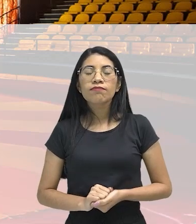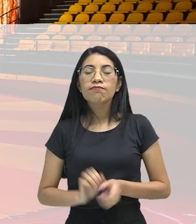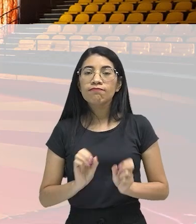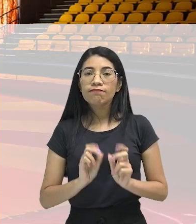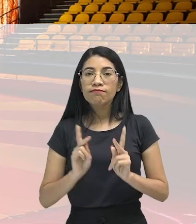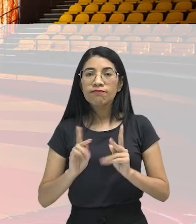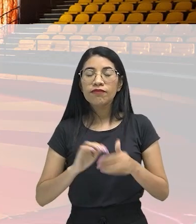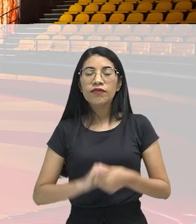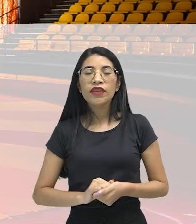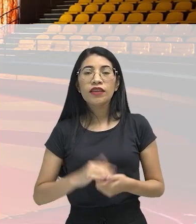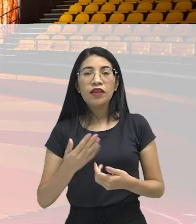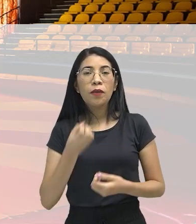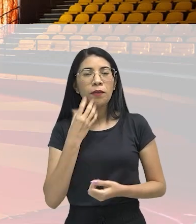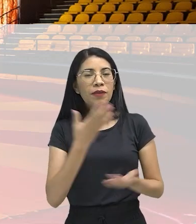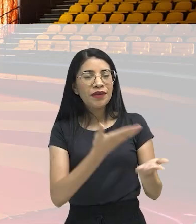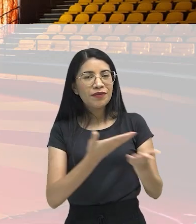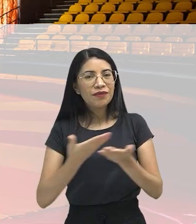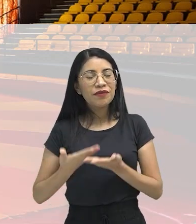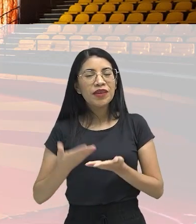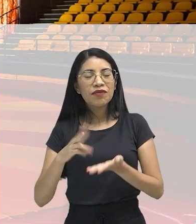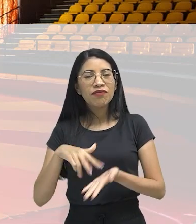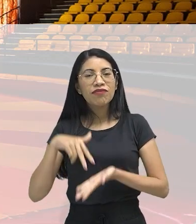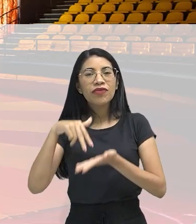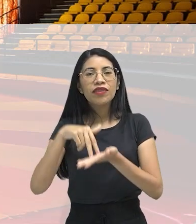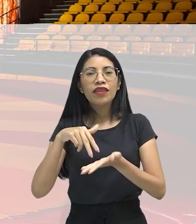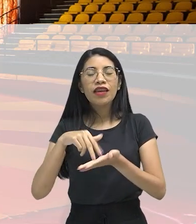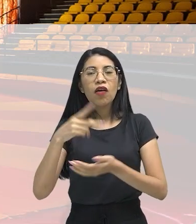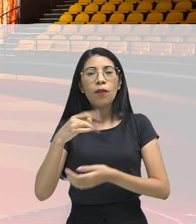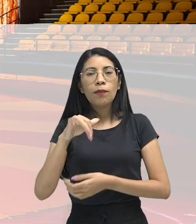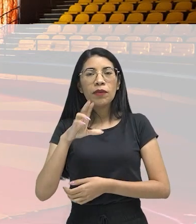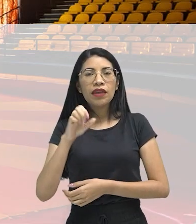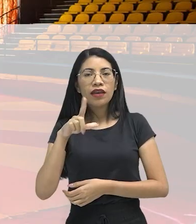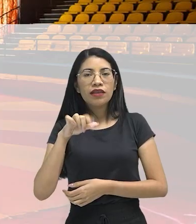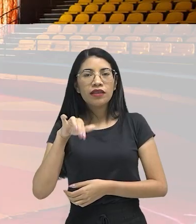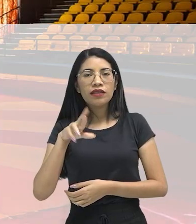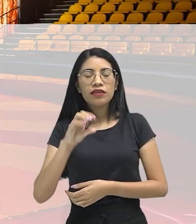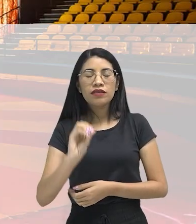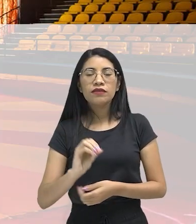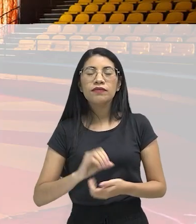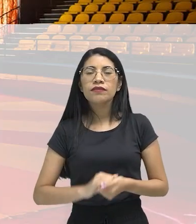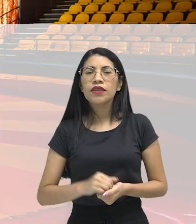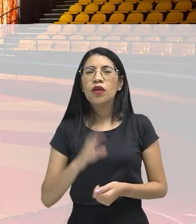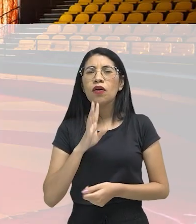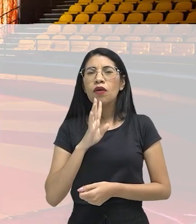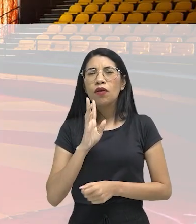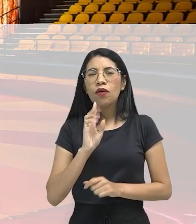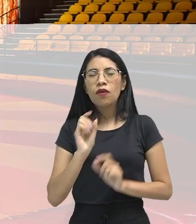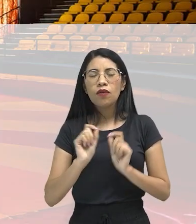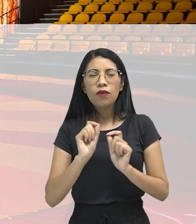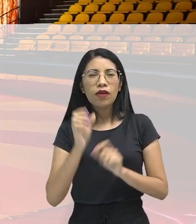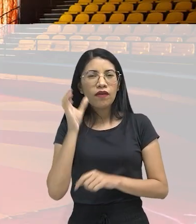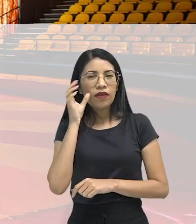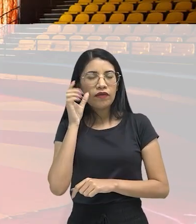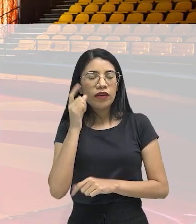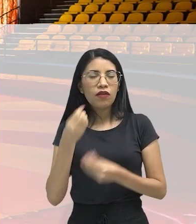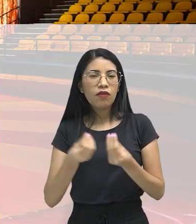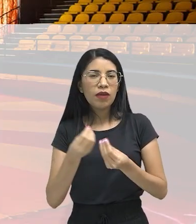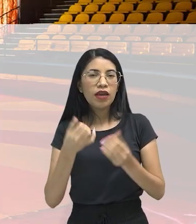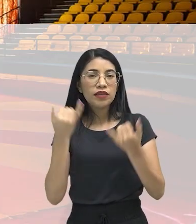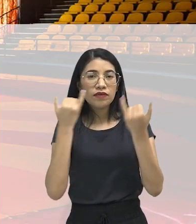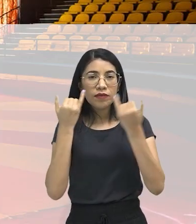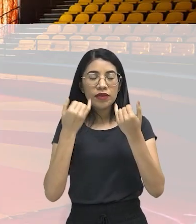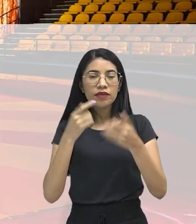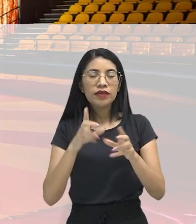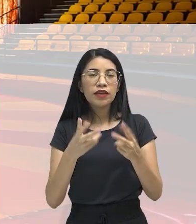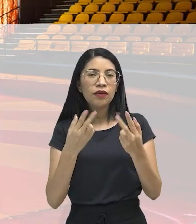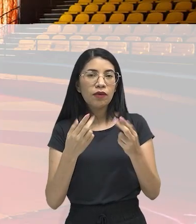Muito bem, então sejam bem-vindos aqui ao nosso picadeiro. Observem todas as informações que eu falei para vocês.